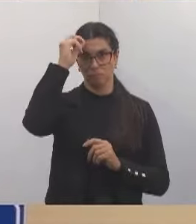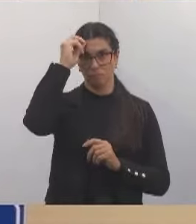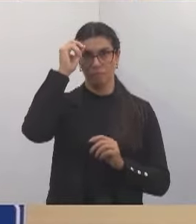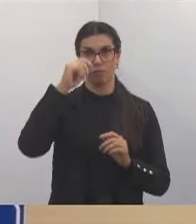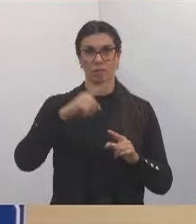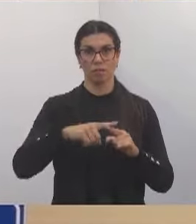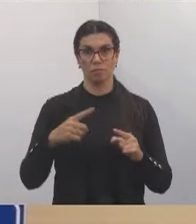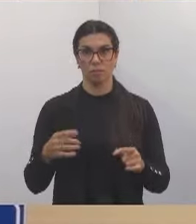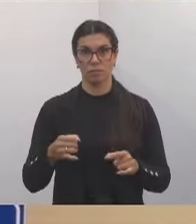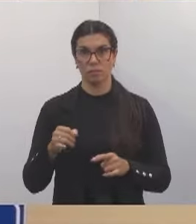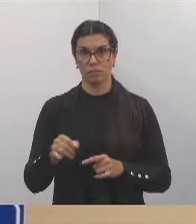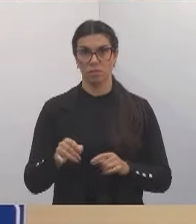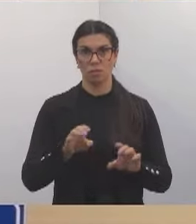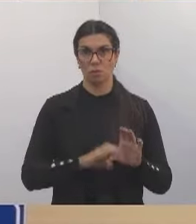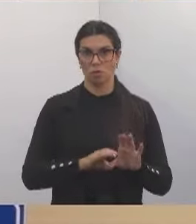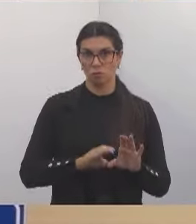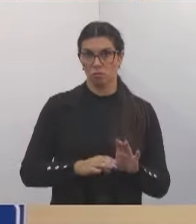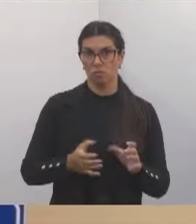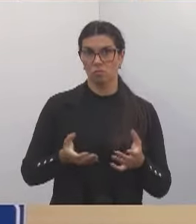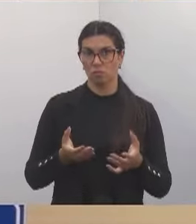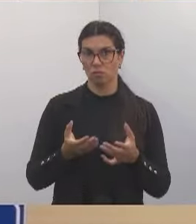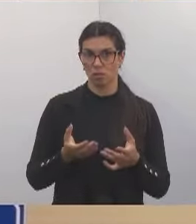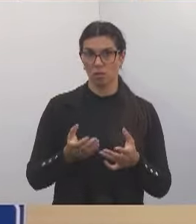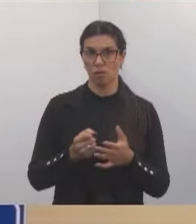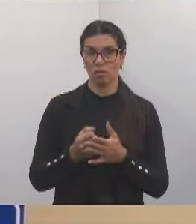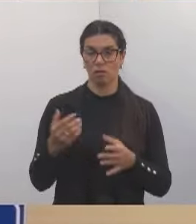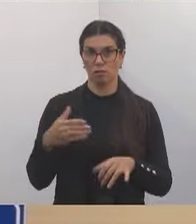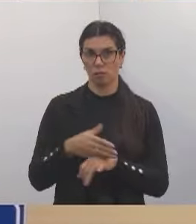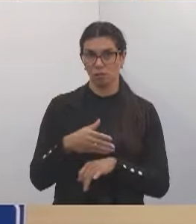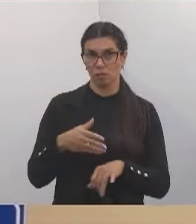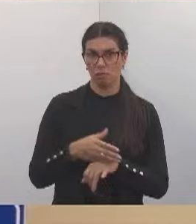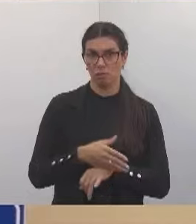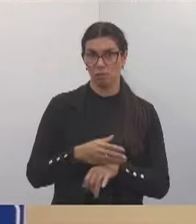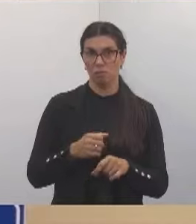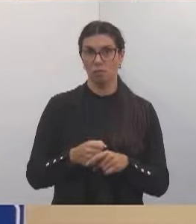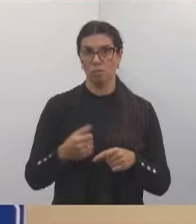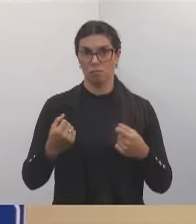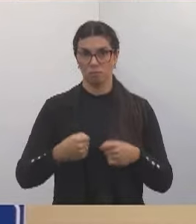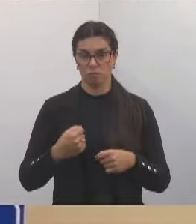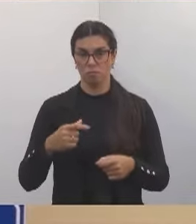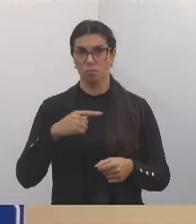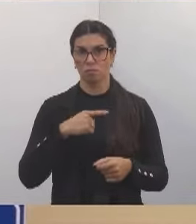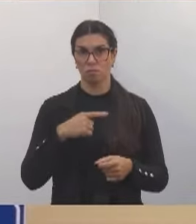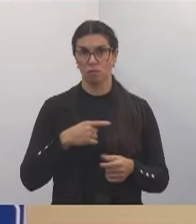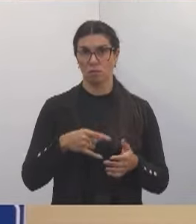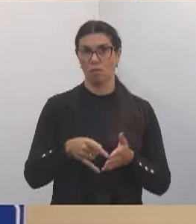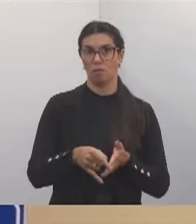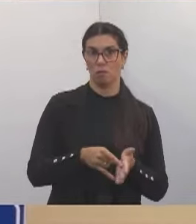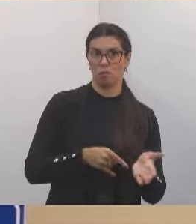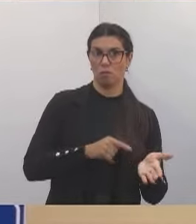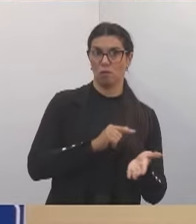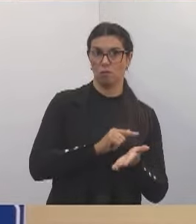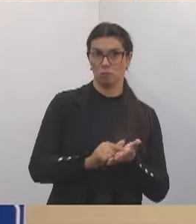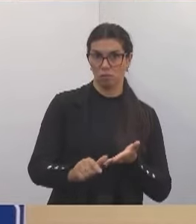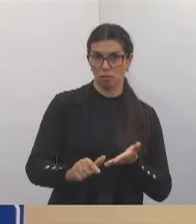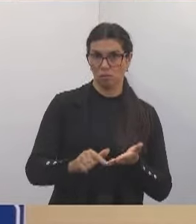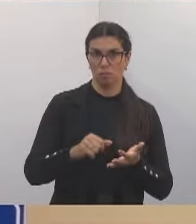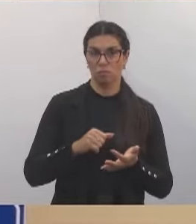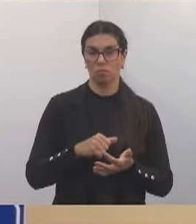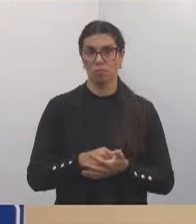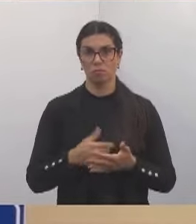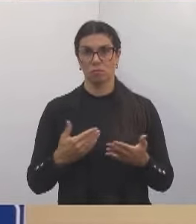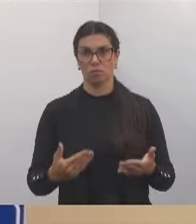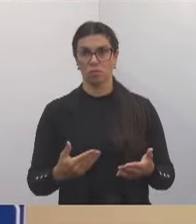daqui para frente tem que ter ficha limpa e os cargos que são comissionados, o prefeito ele teve que exonerar essas pessoas que tinham